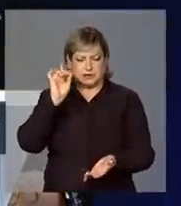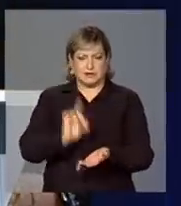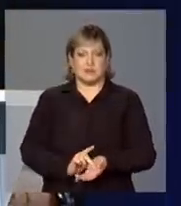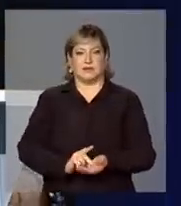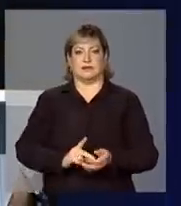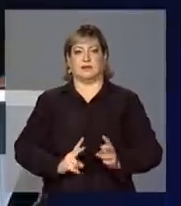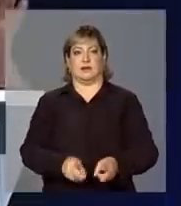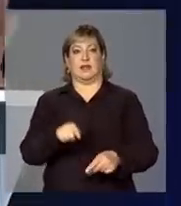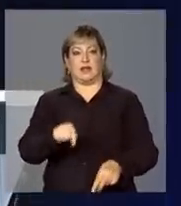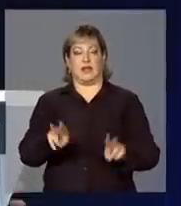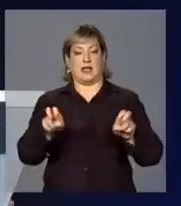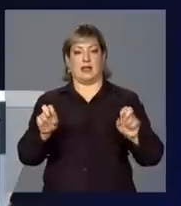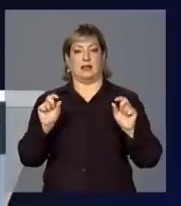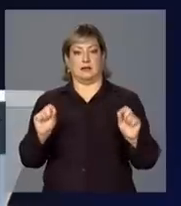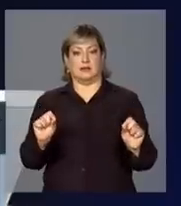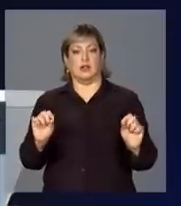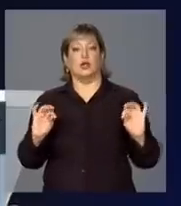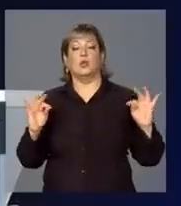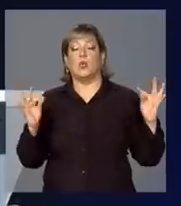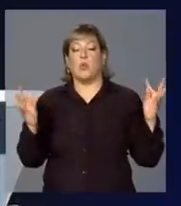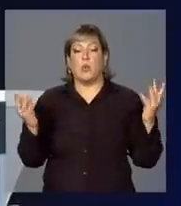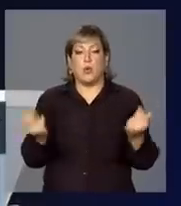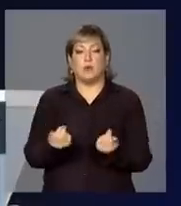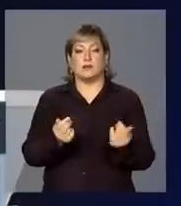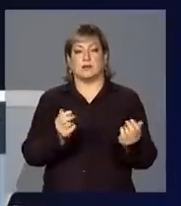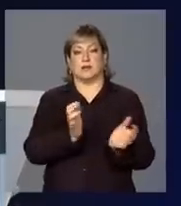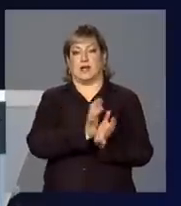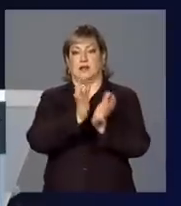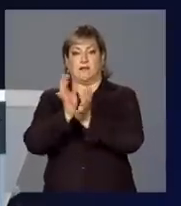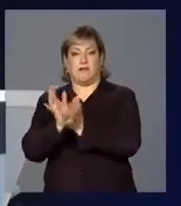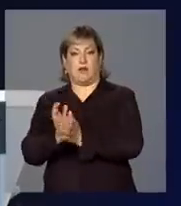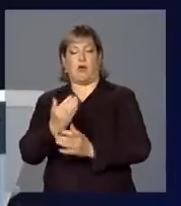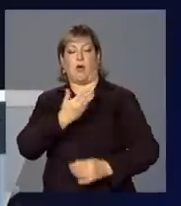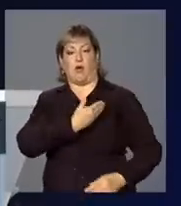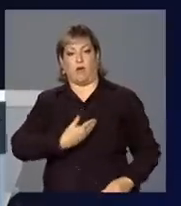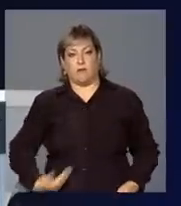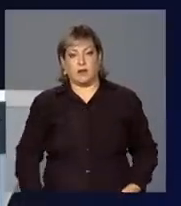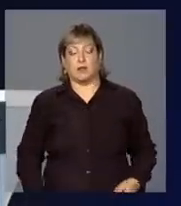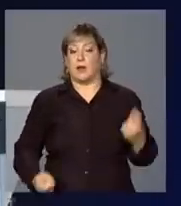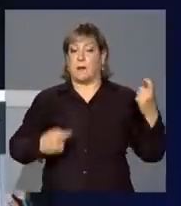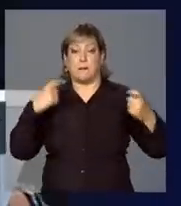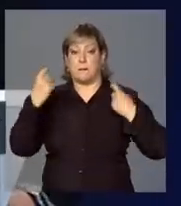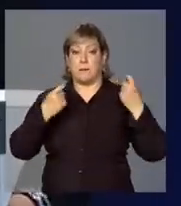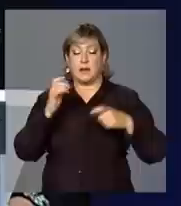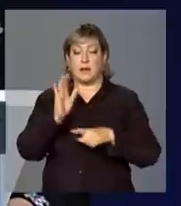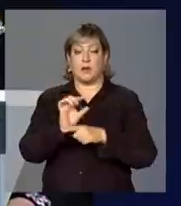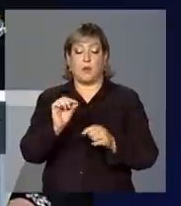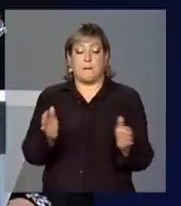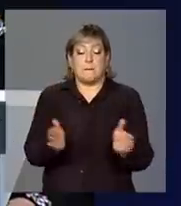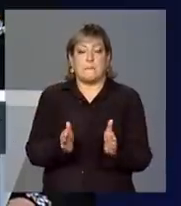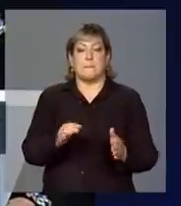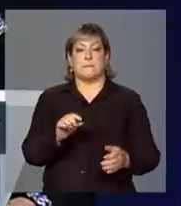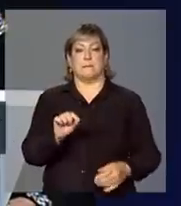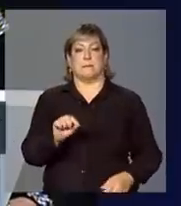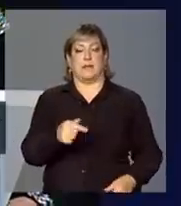pauta, em todas as esferas do governo, a preocupação com o pequeno